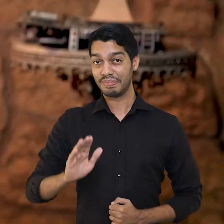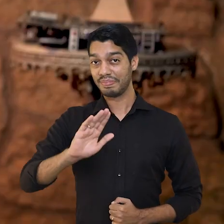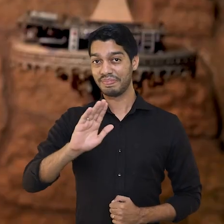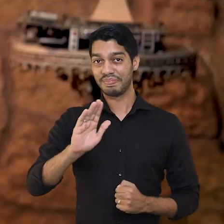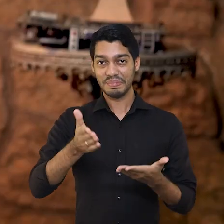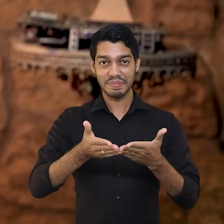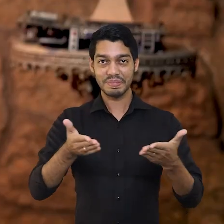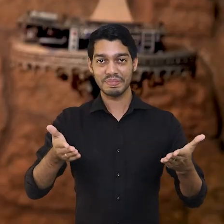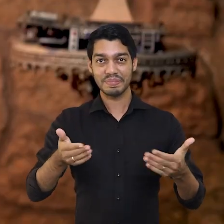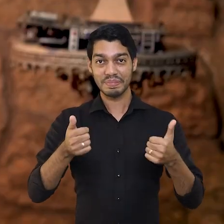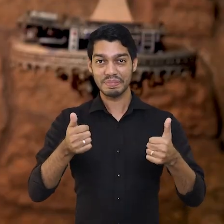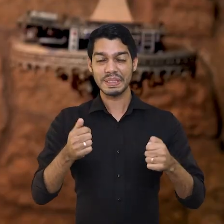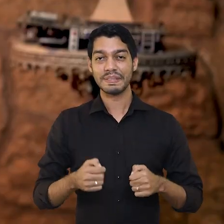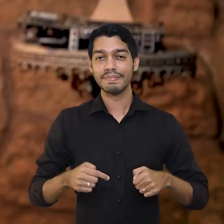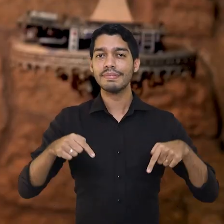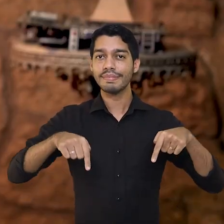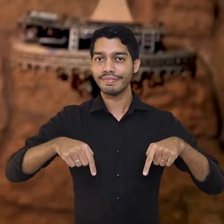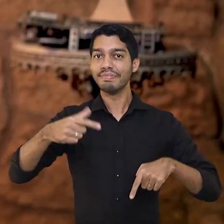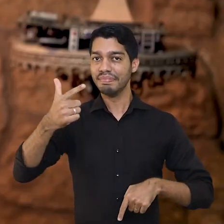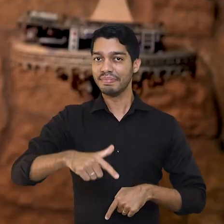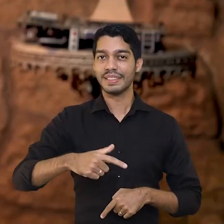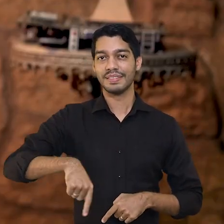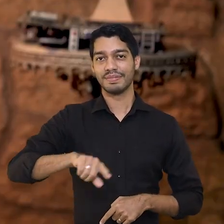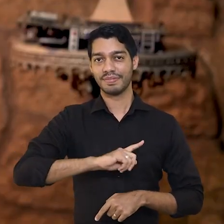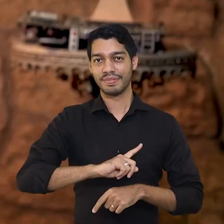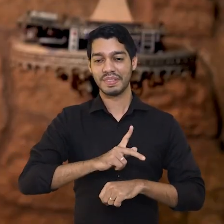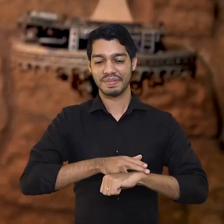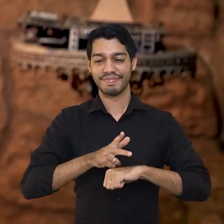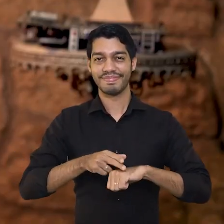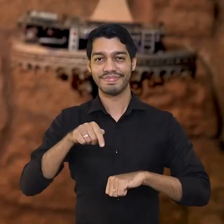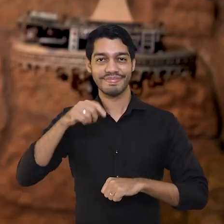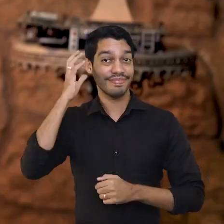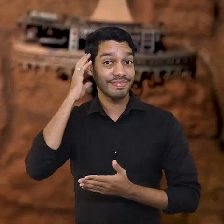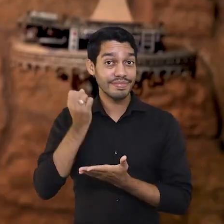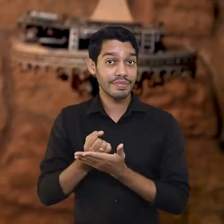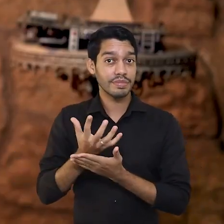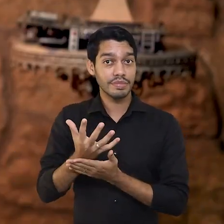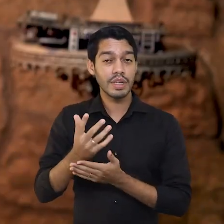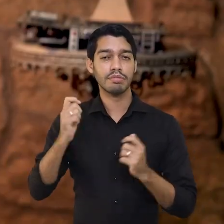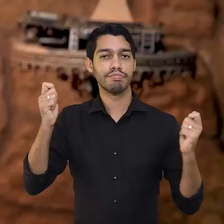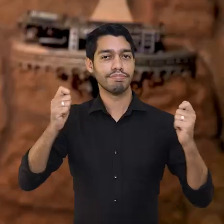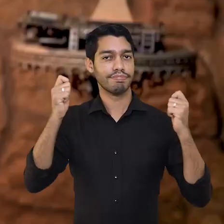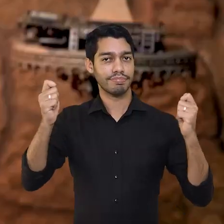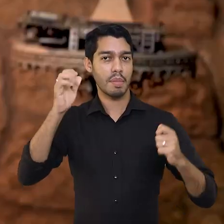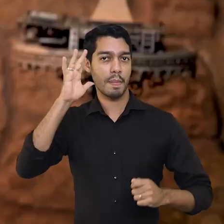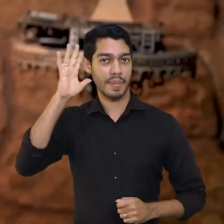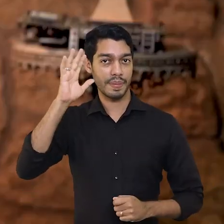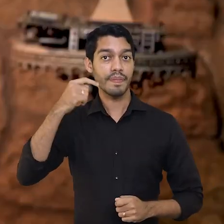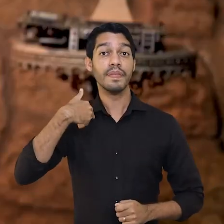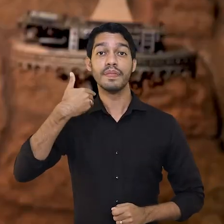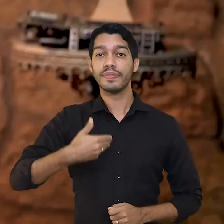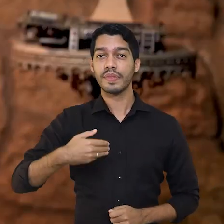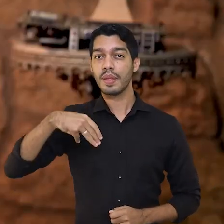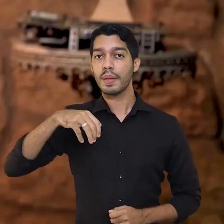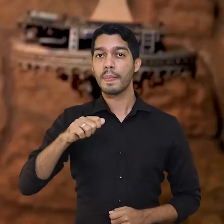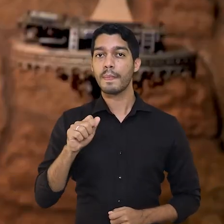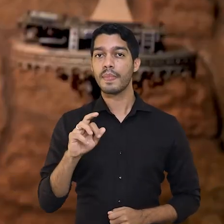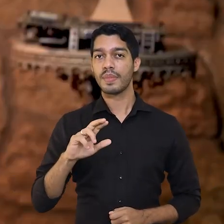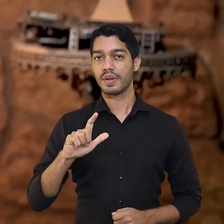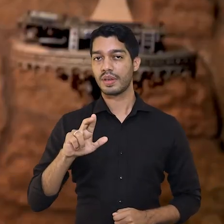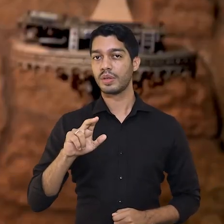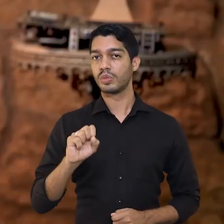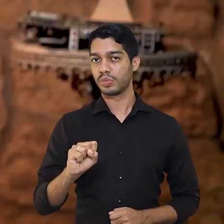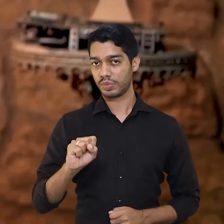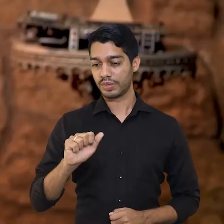Olá, pessoal. Estamos aqui em mais um episódio do podcast Festival Imagina. Eu sou o Marlos Araújo